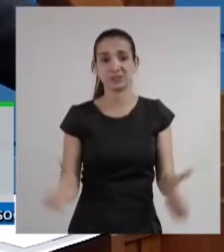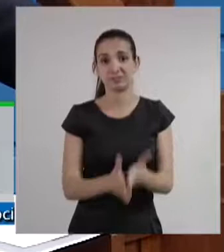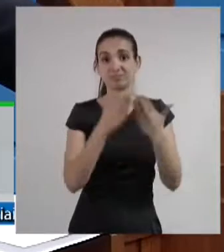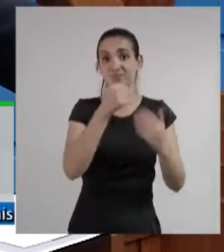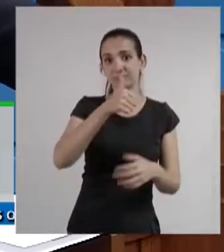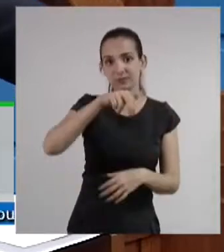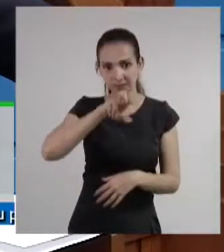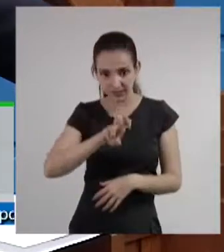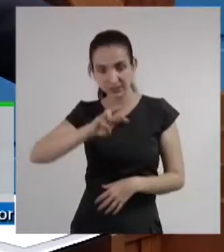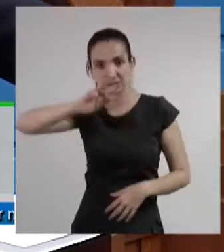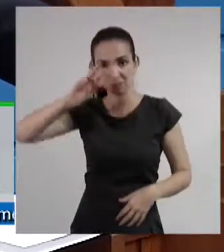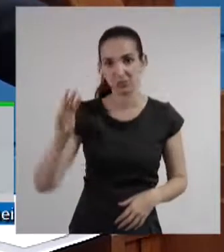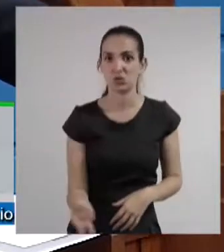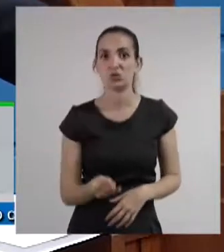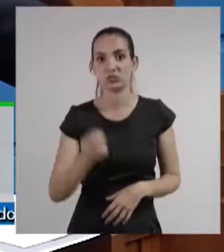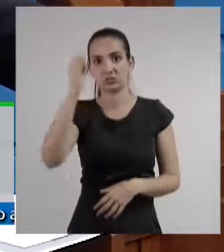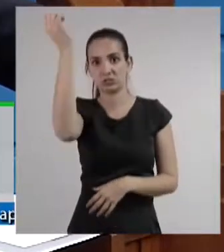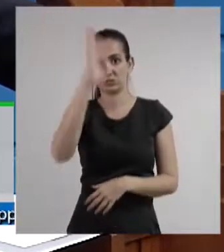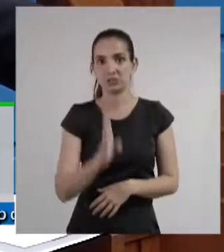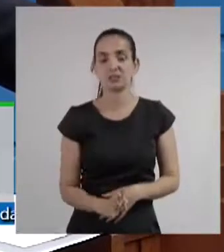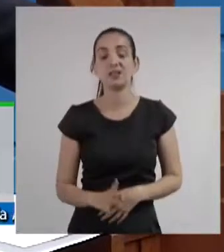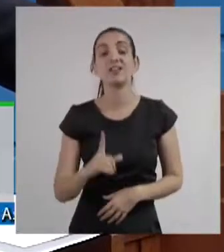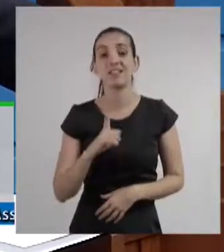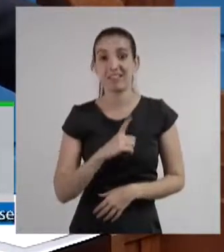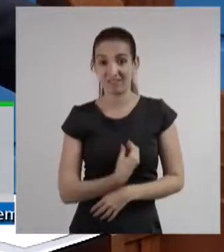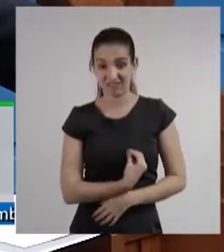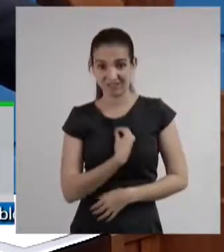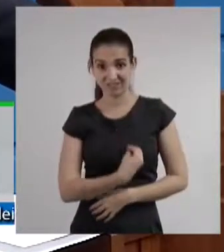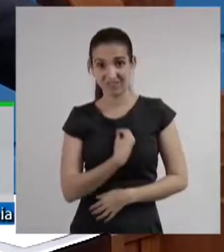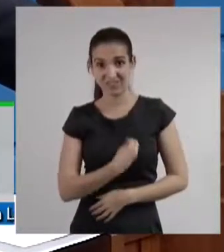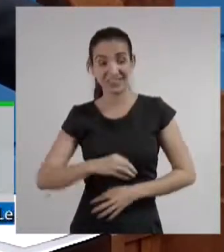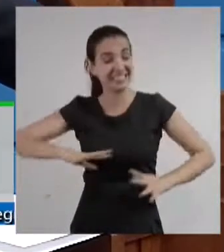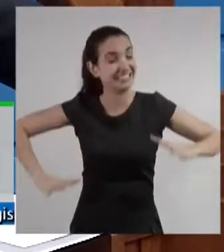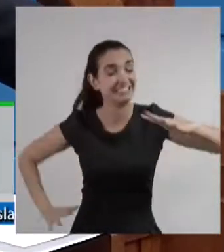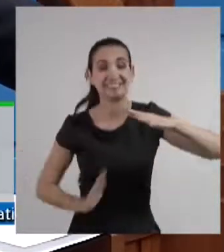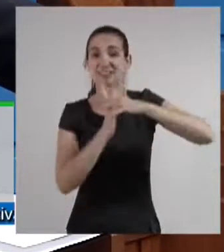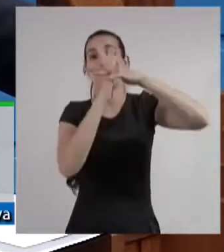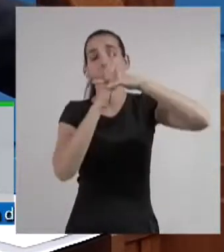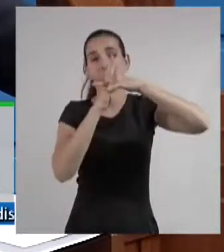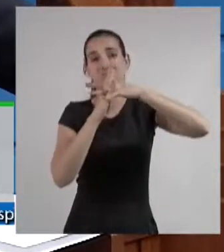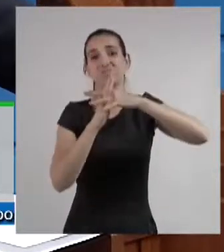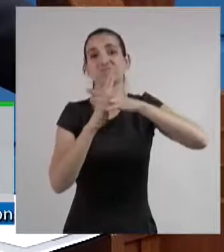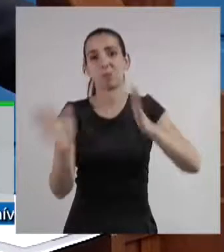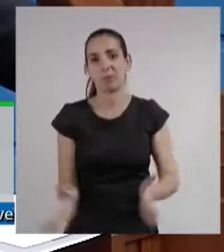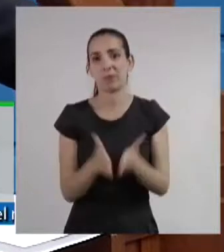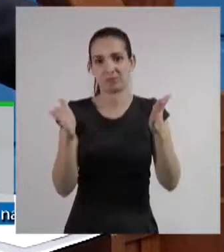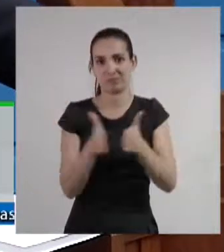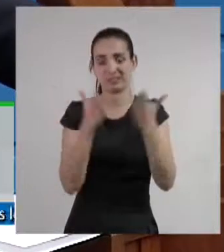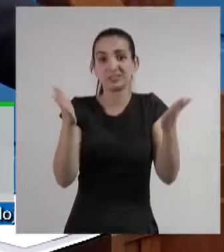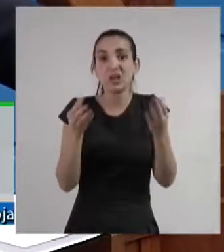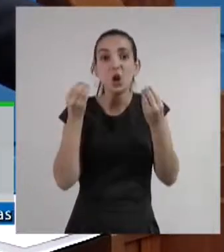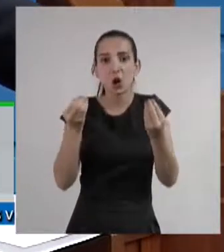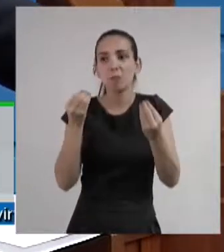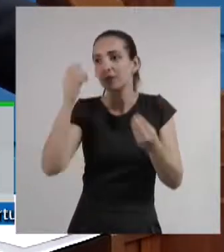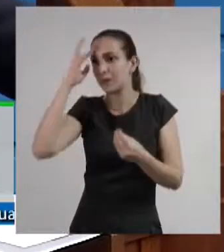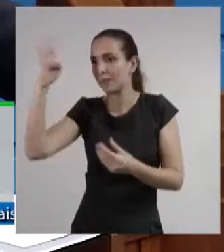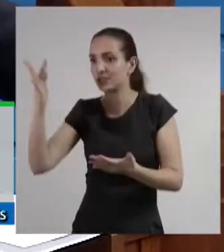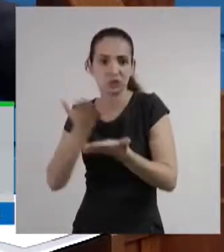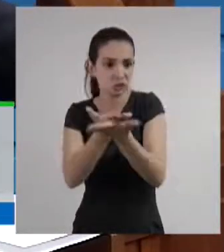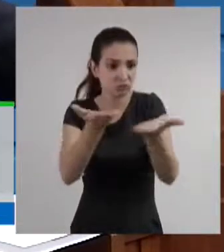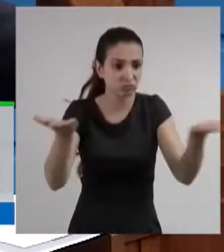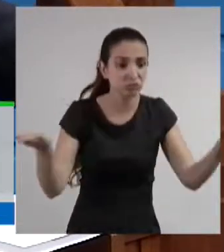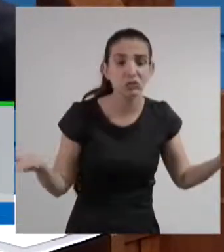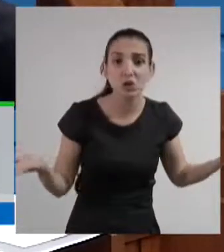na extrema pobreza. Imaginem os senhores vivendo com R$ 140